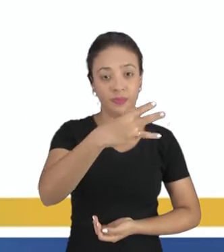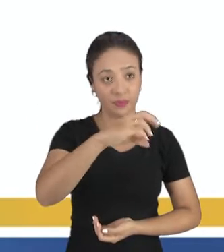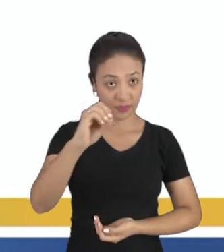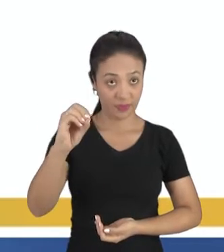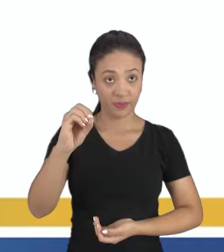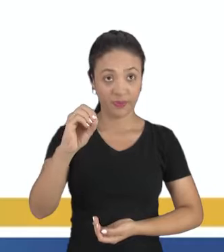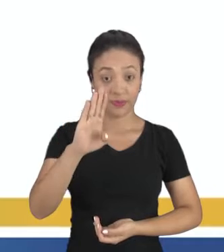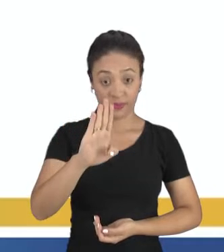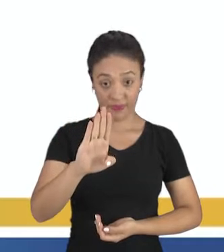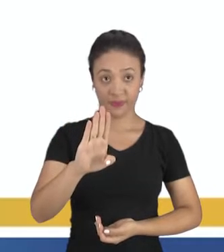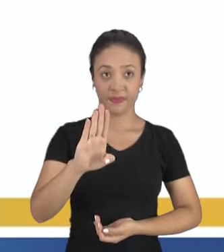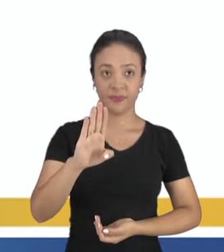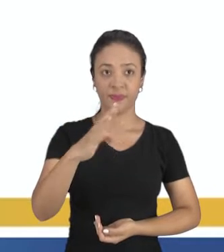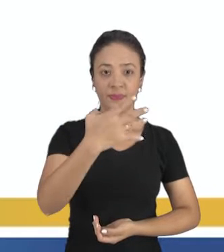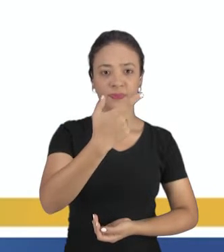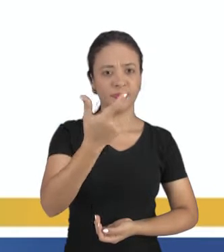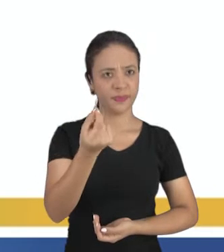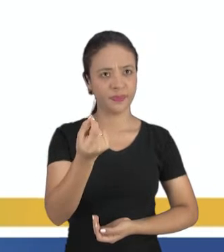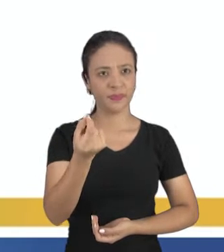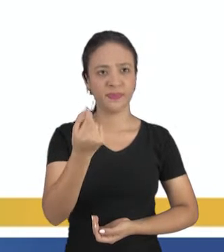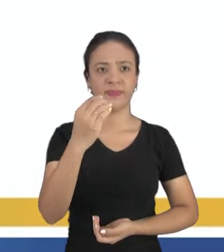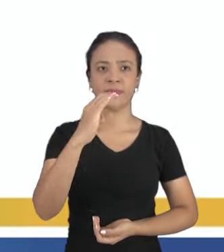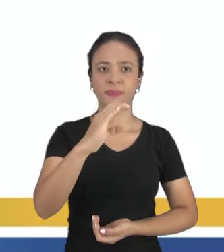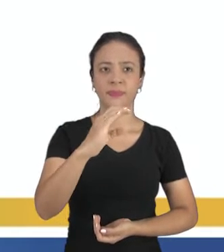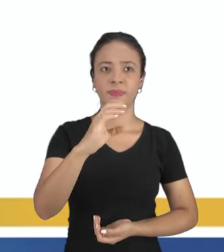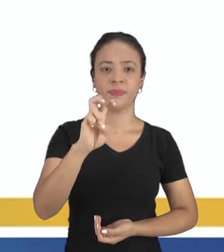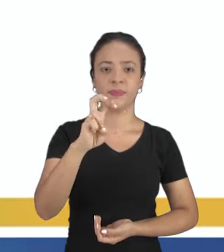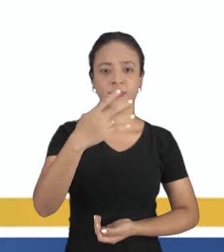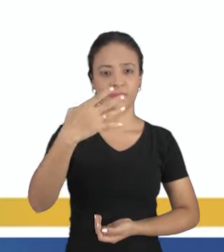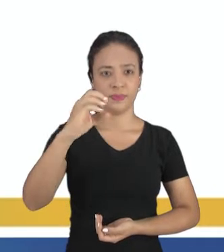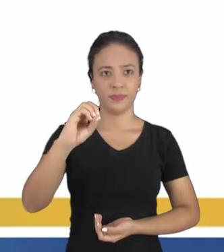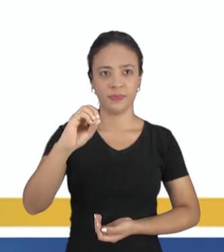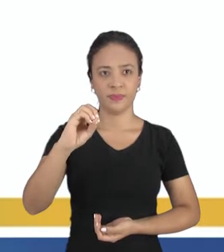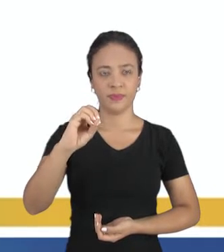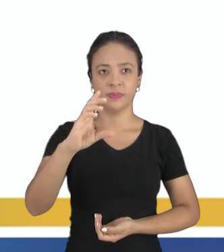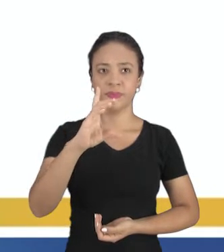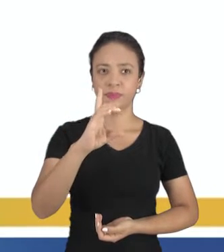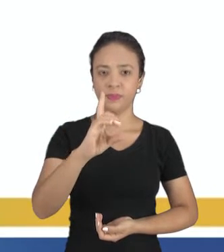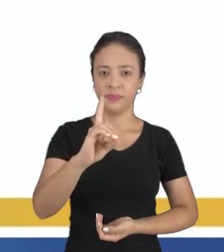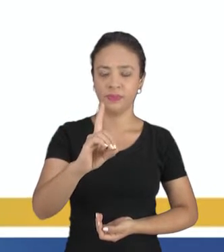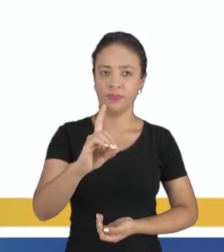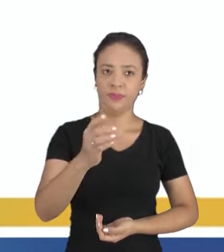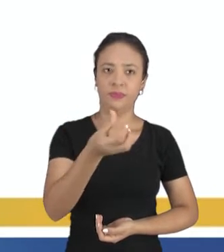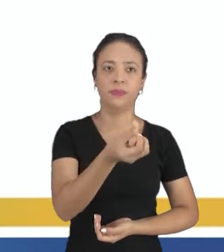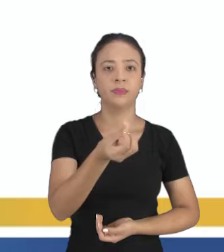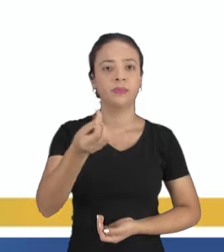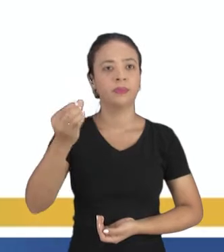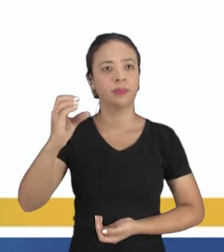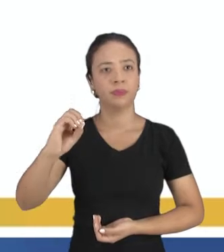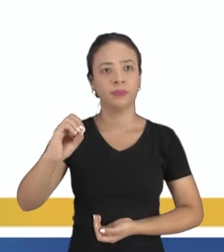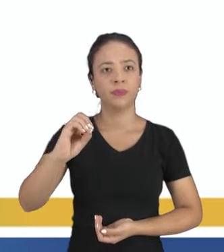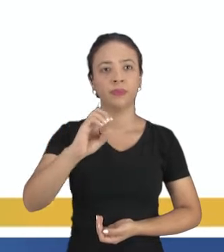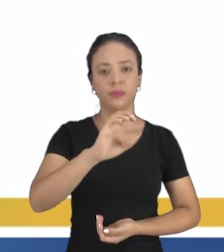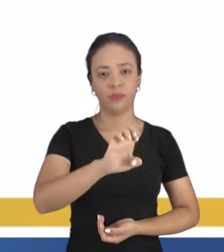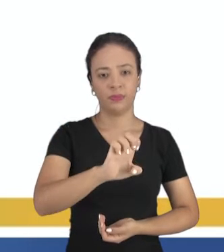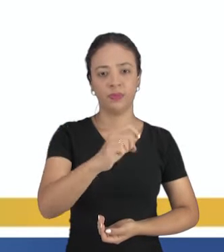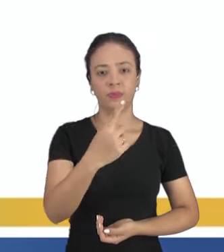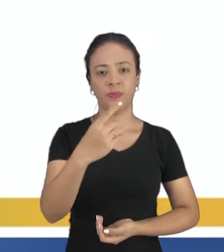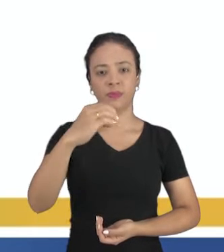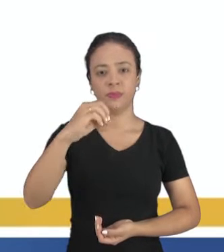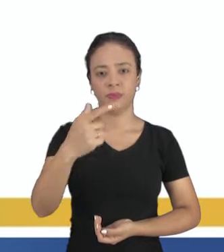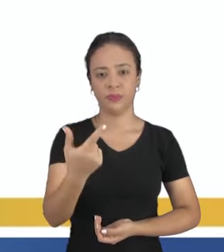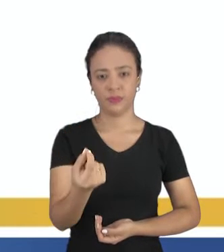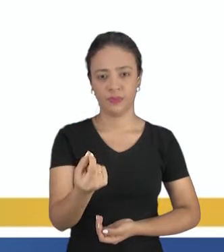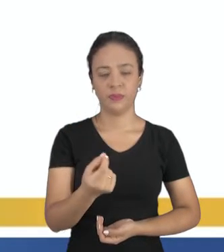300, letra B, 420, letra C, 540, letra D, 660 e